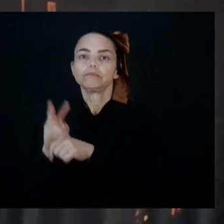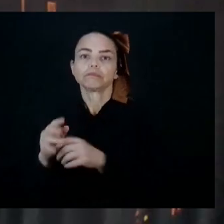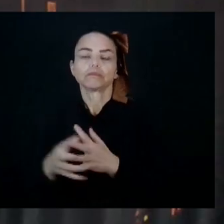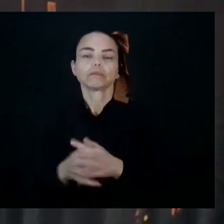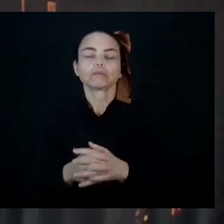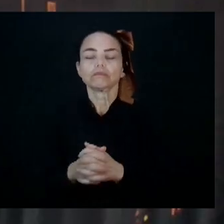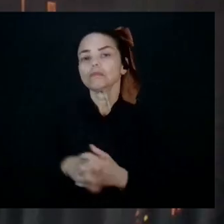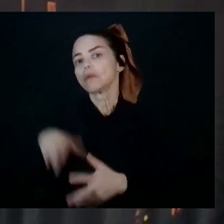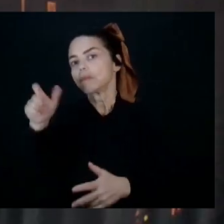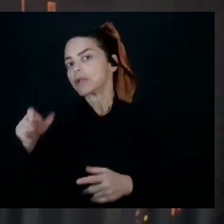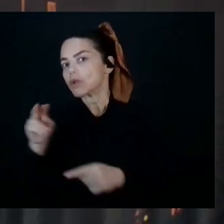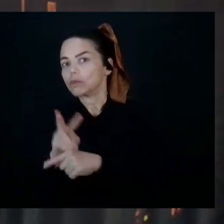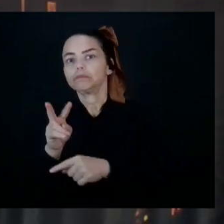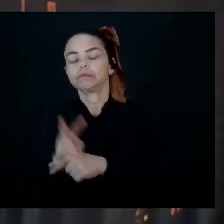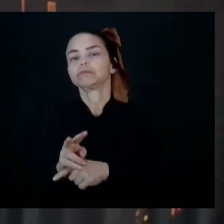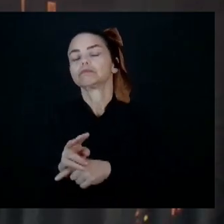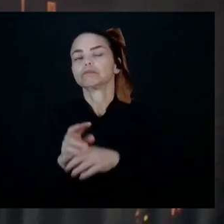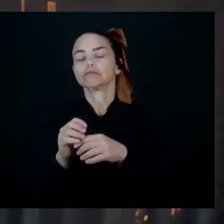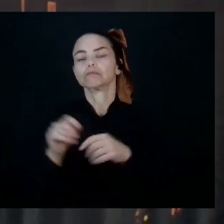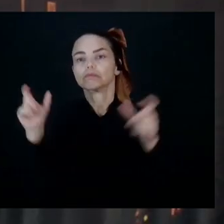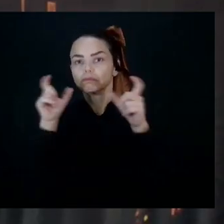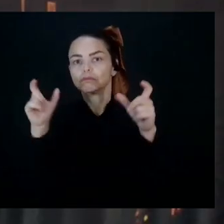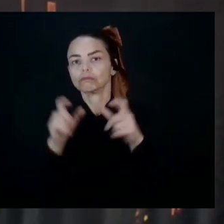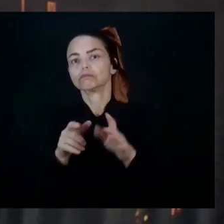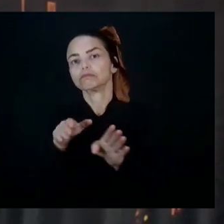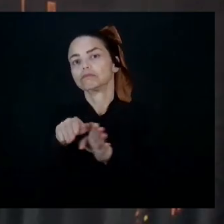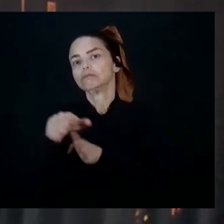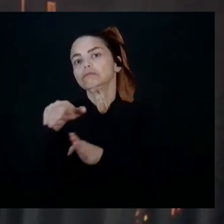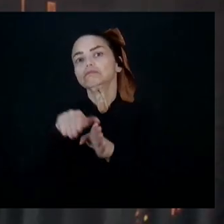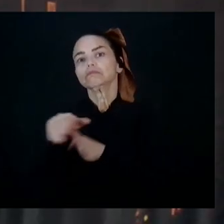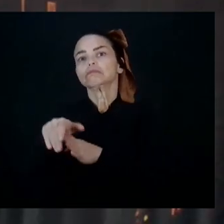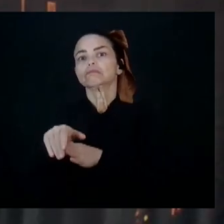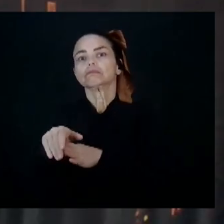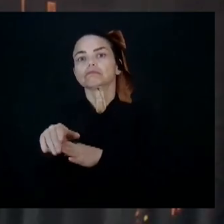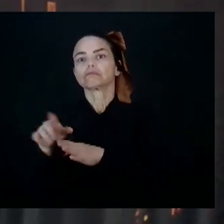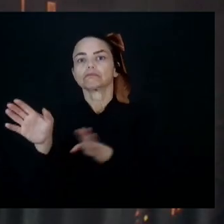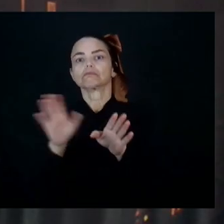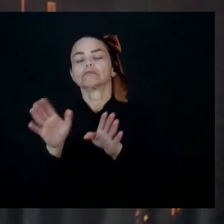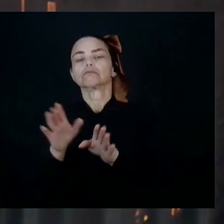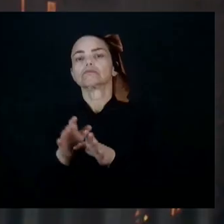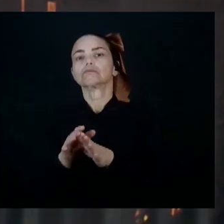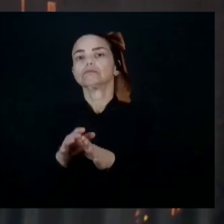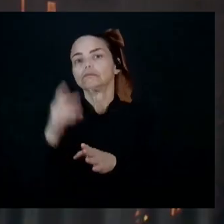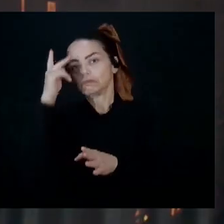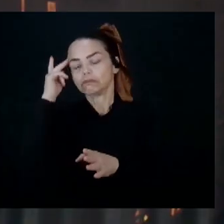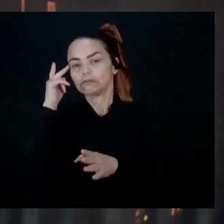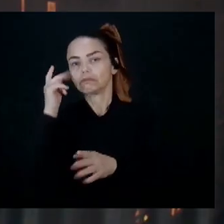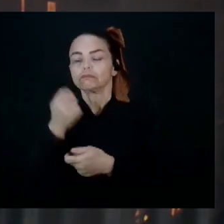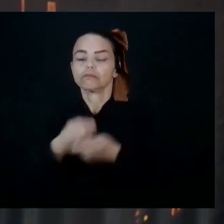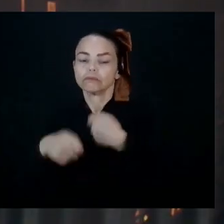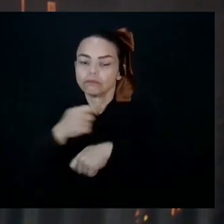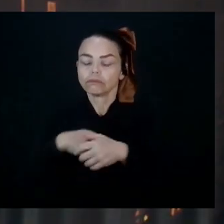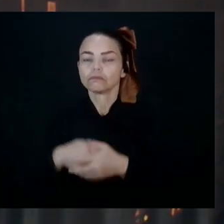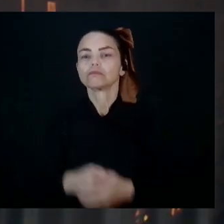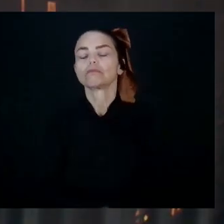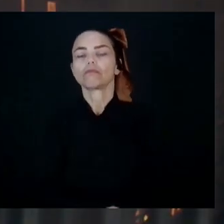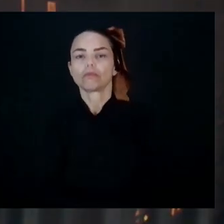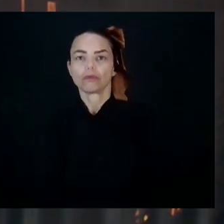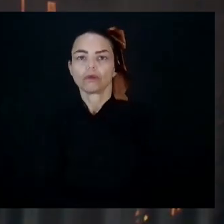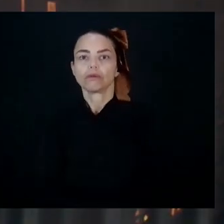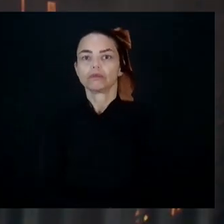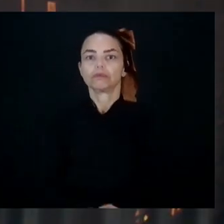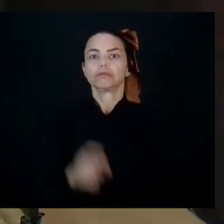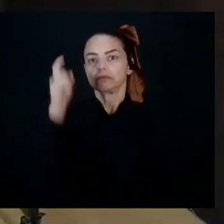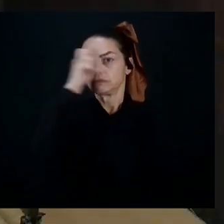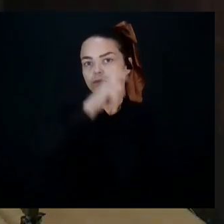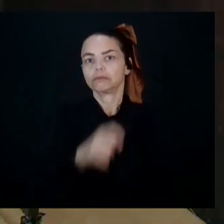precisam estar atentos e até orientar em não deixar mais essa pessoa cuidar das finanças, né? O que é muito difícil também.